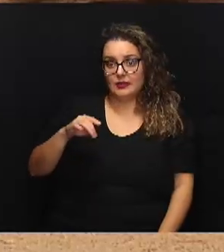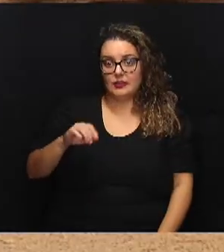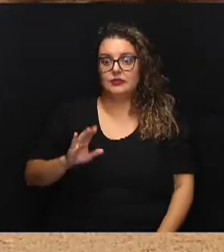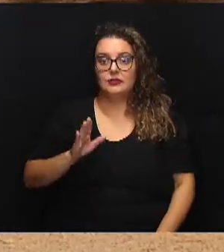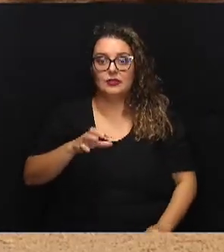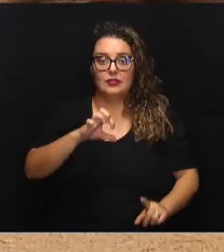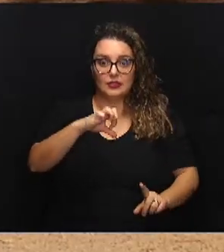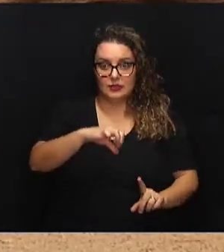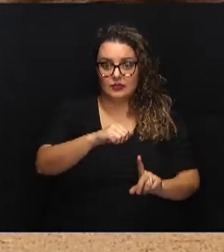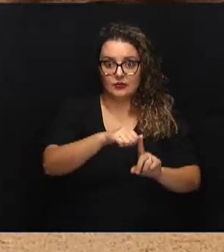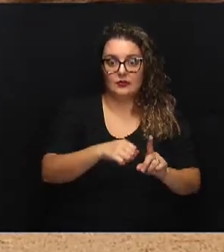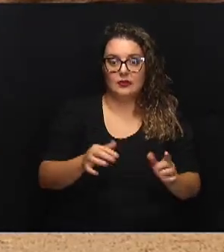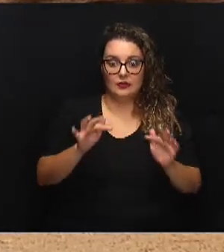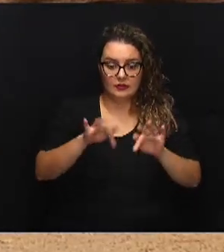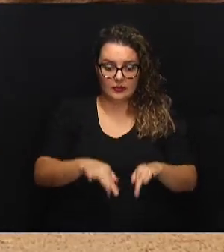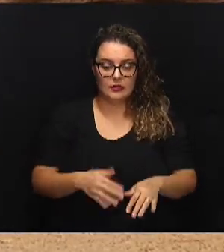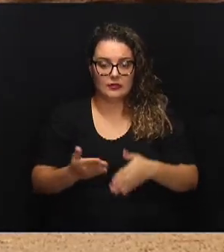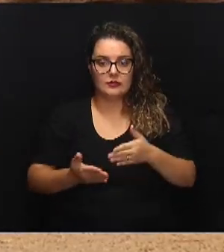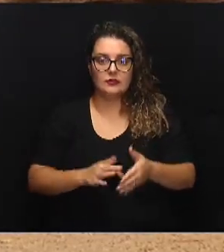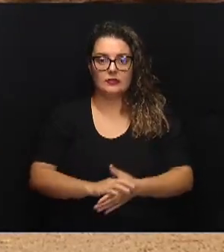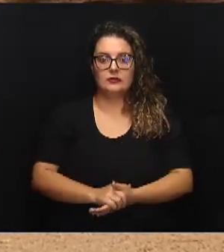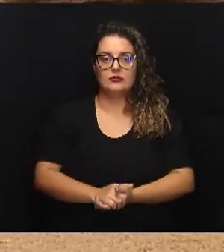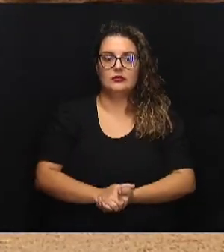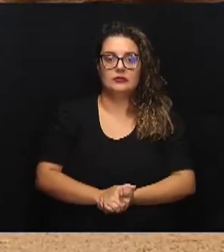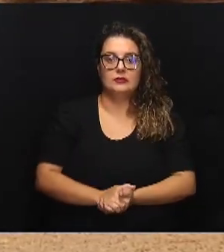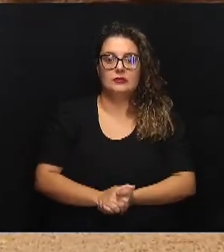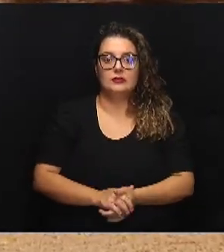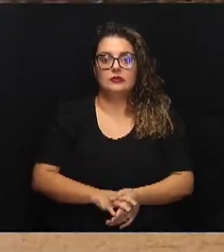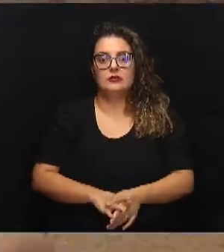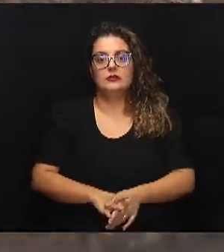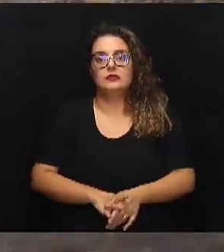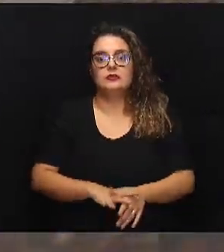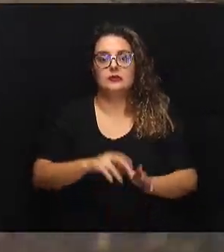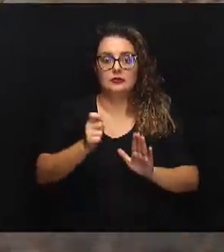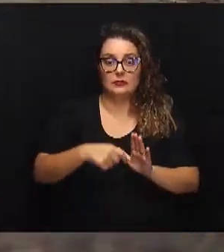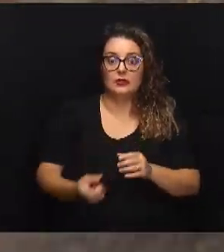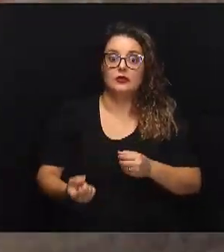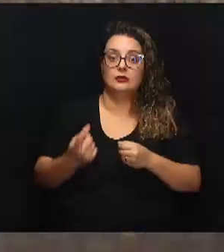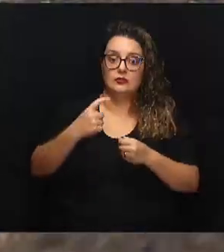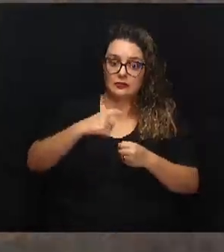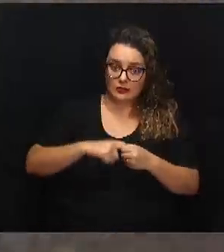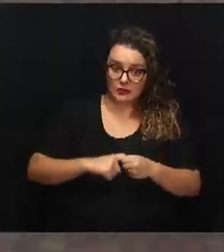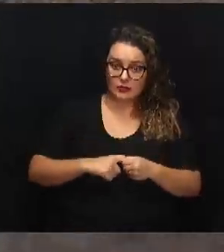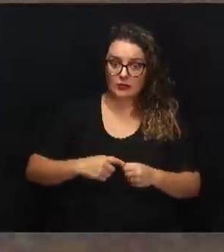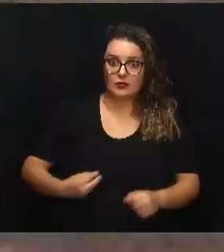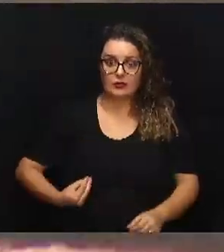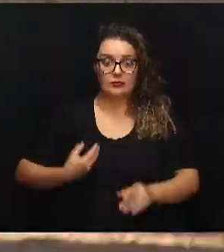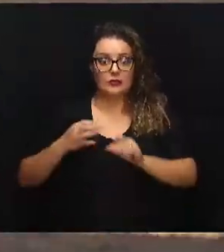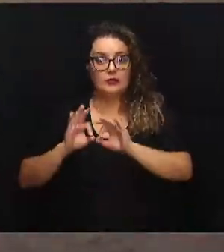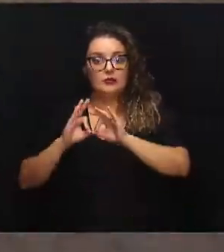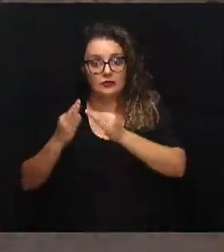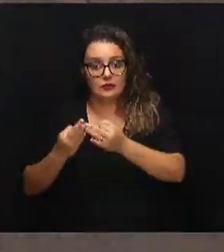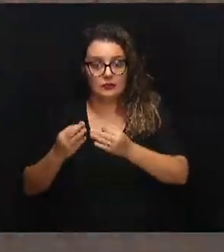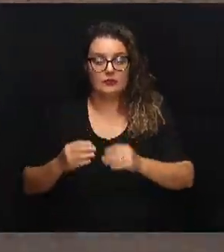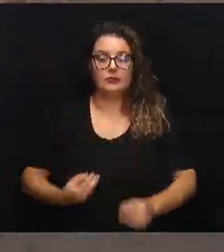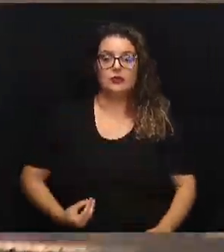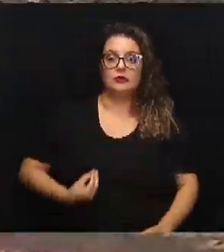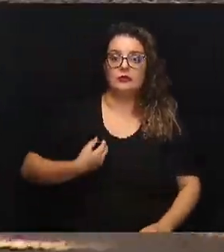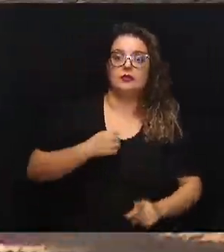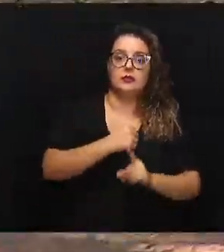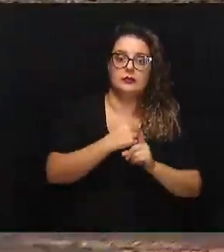aí encerra o tratamento, né, dado baixa. Ele volta então para a vida familiar, para a vida social,